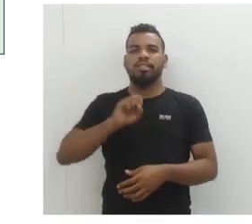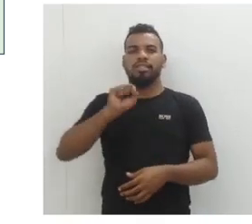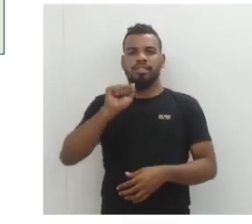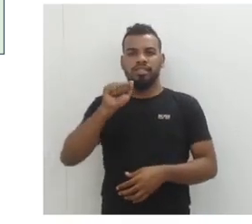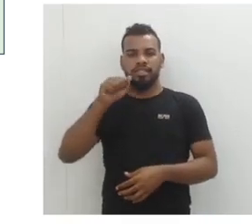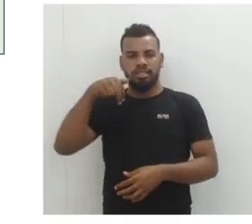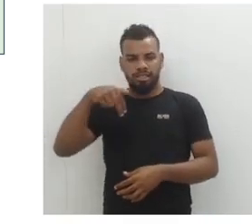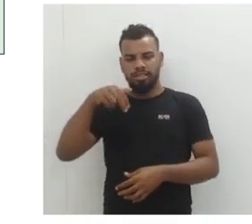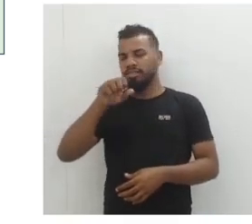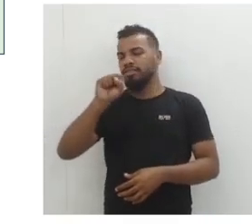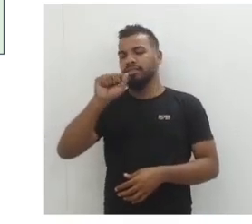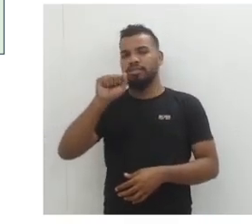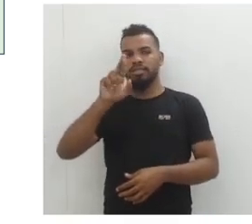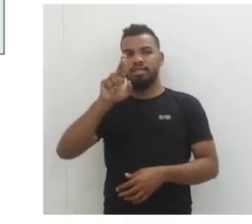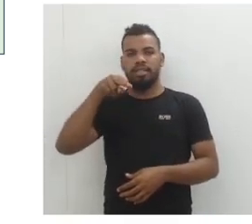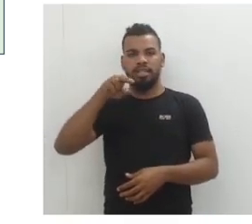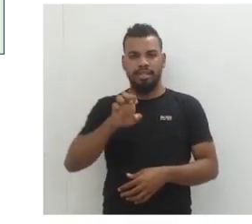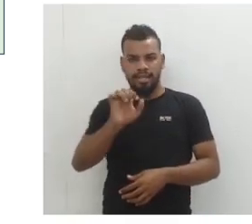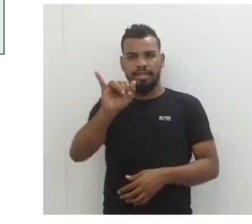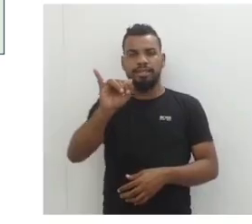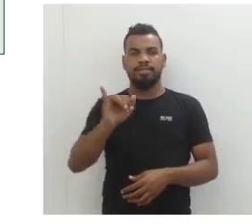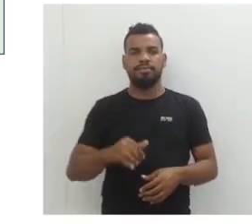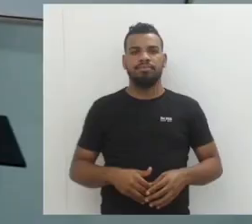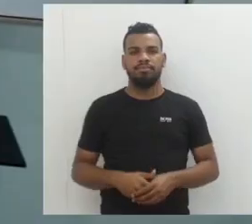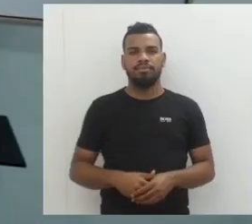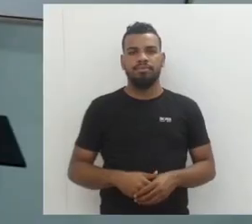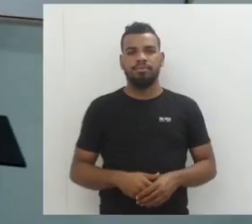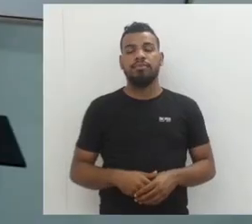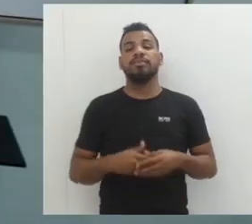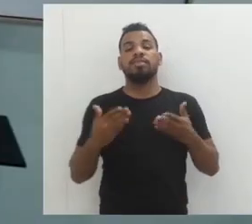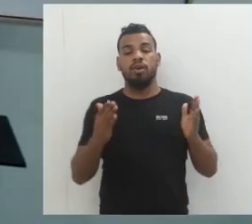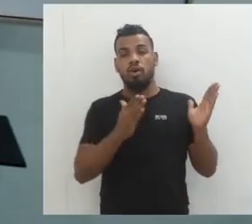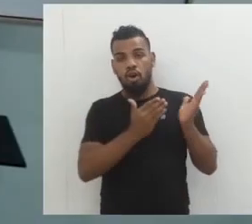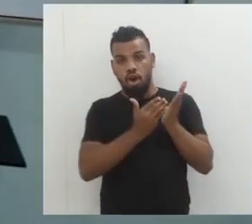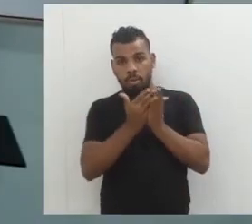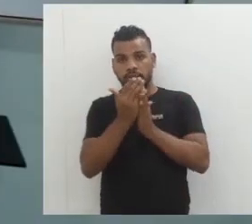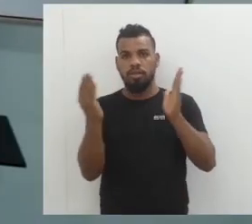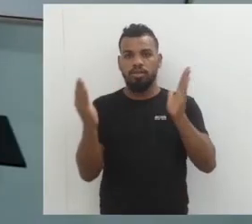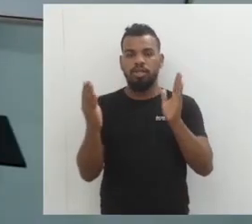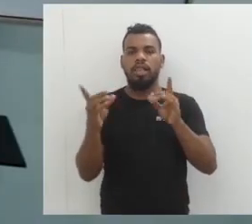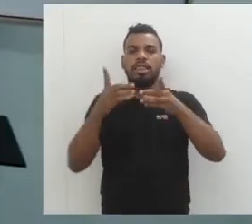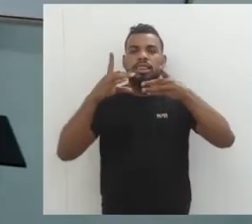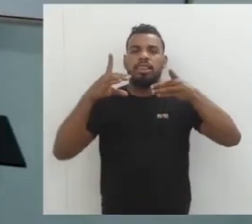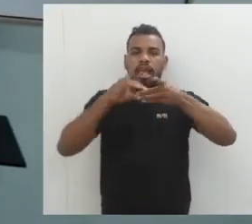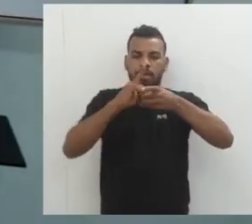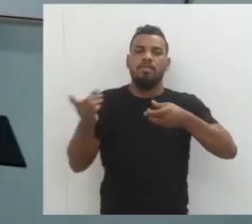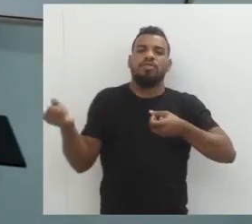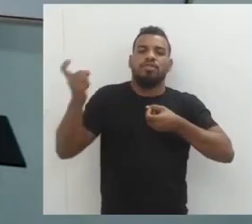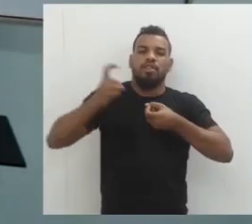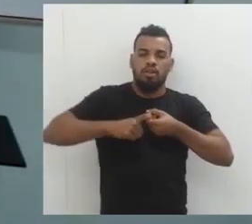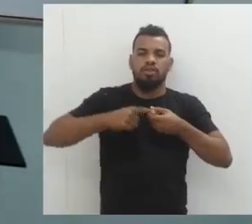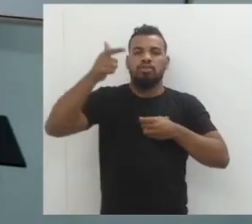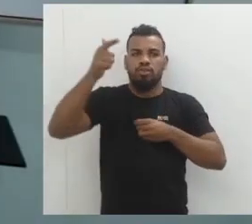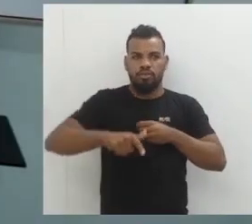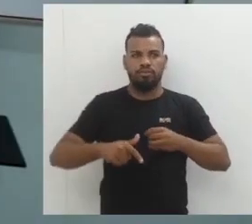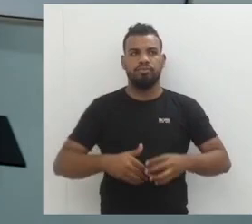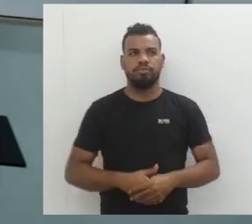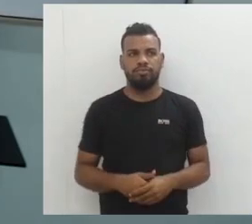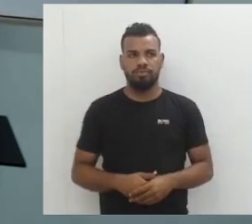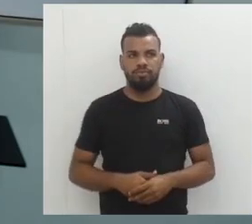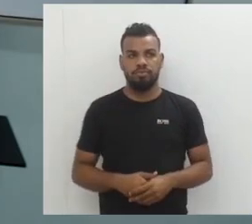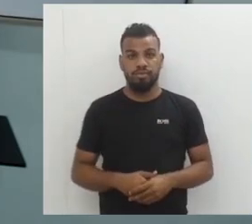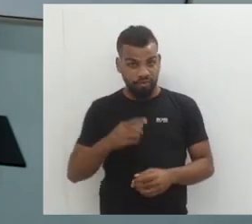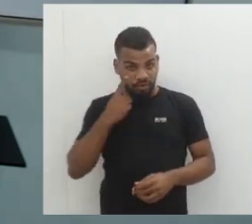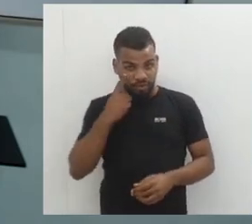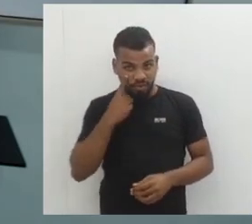vamos iniciar efetivamente o processo de redemocratização no país. Vamos lá